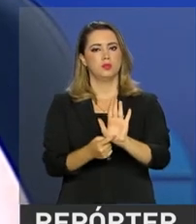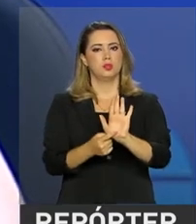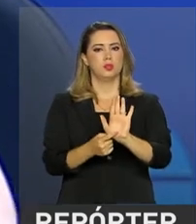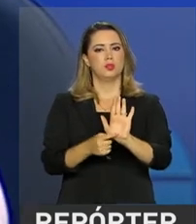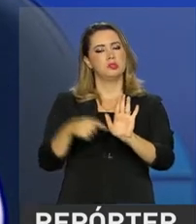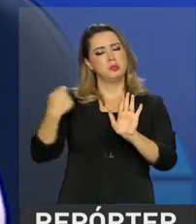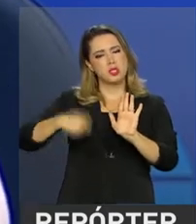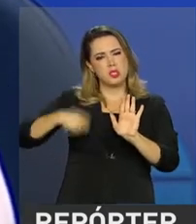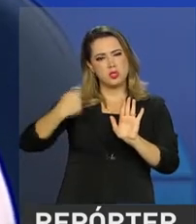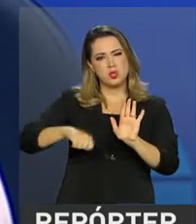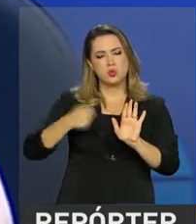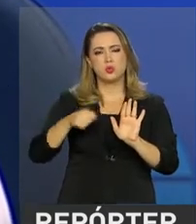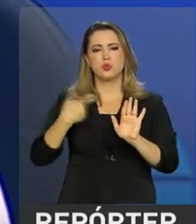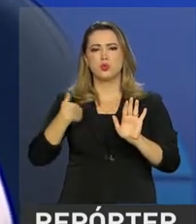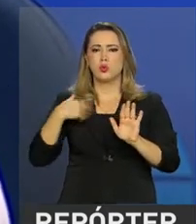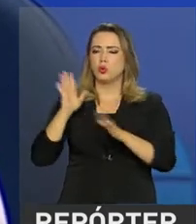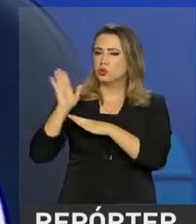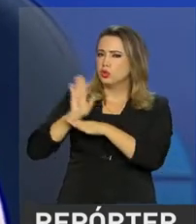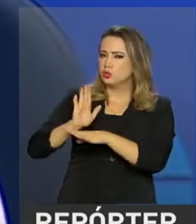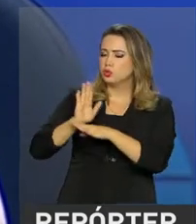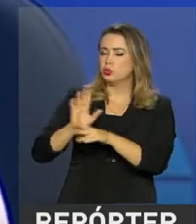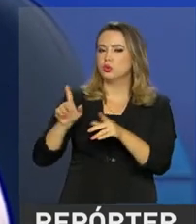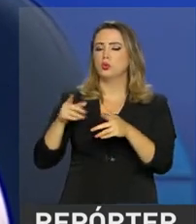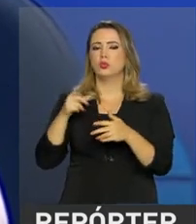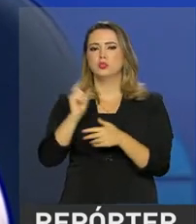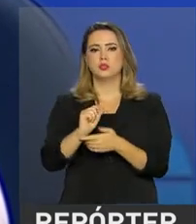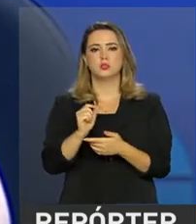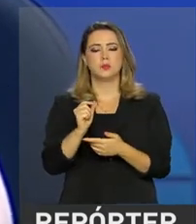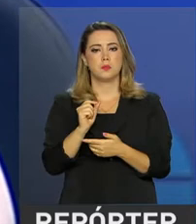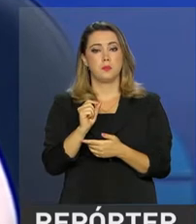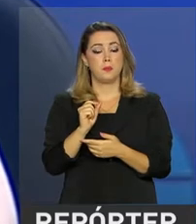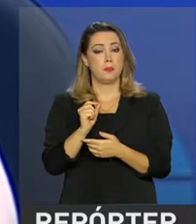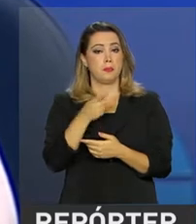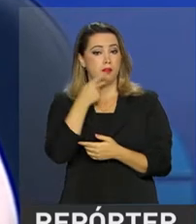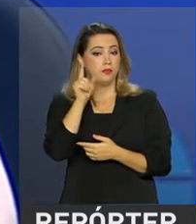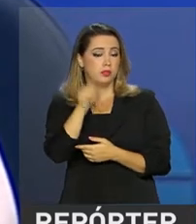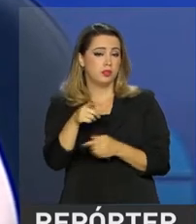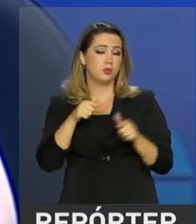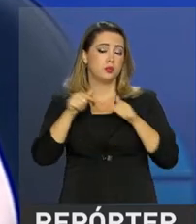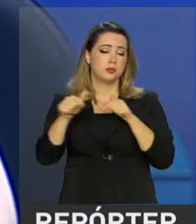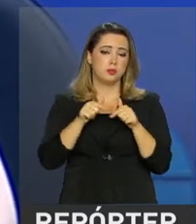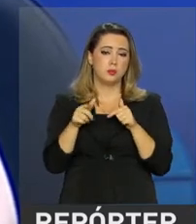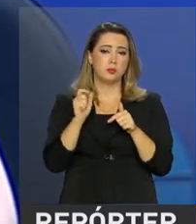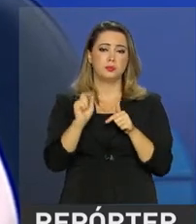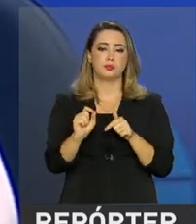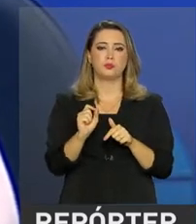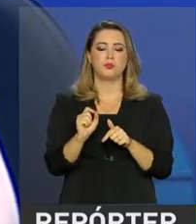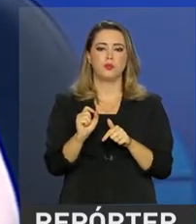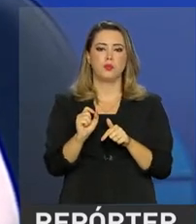alguma necessidade de intervenção no que diz respeito à atuação